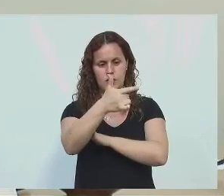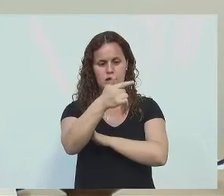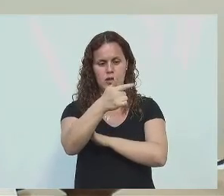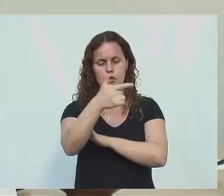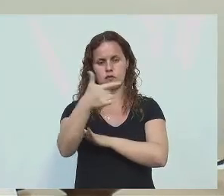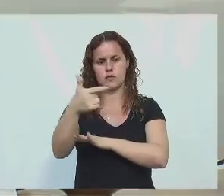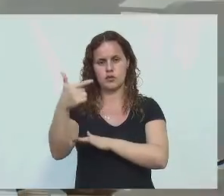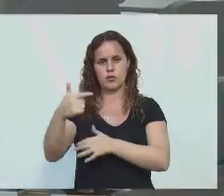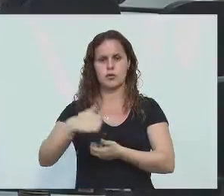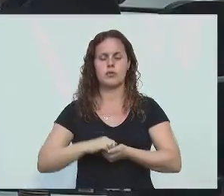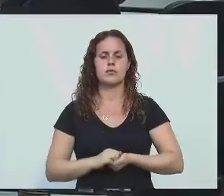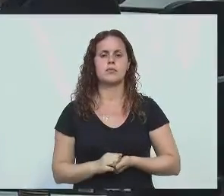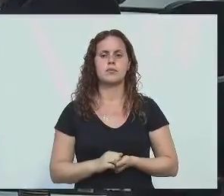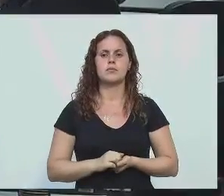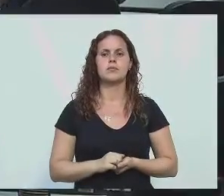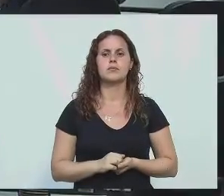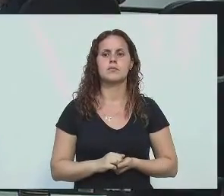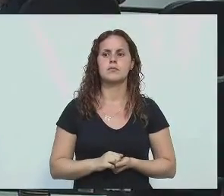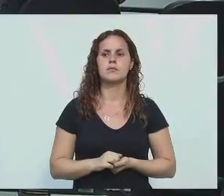2722.